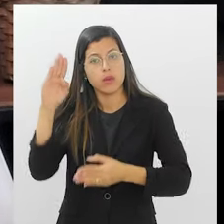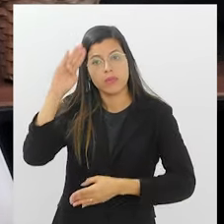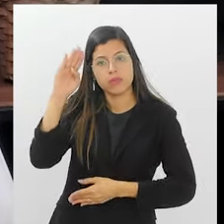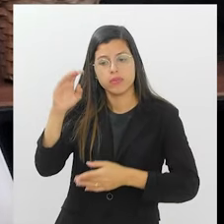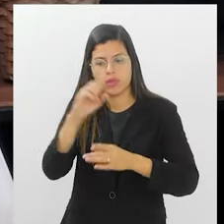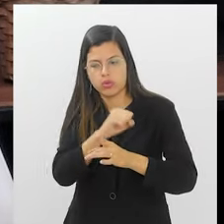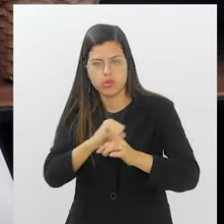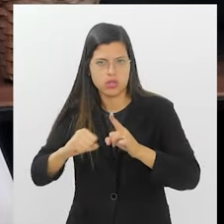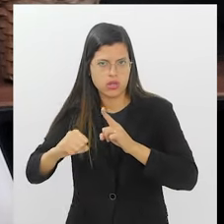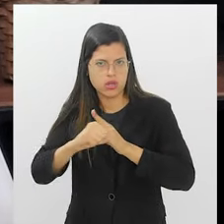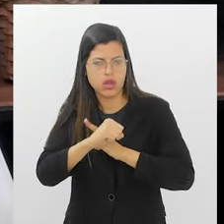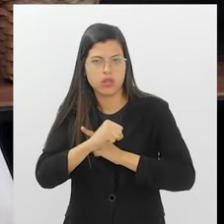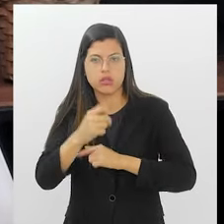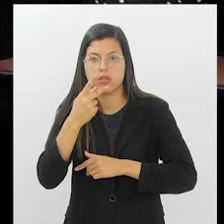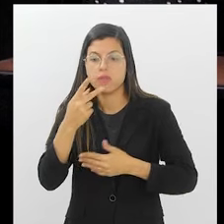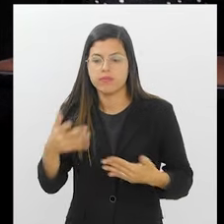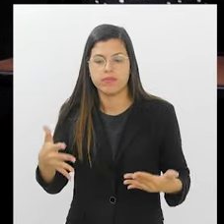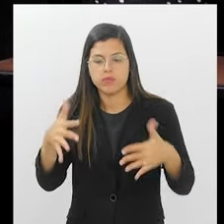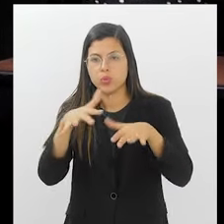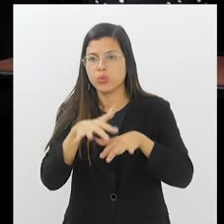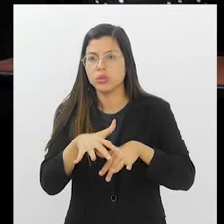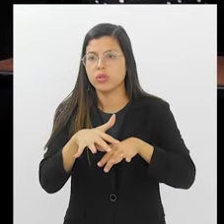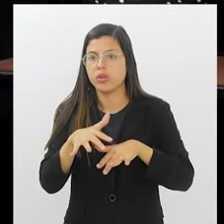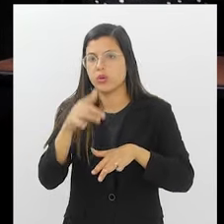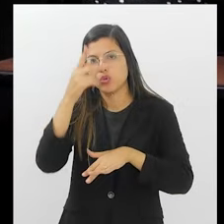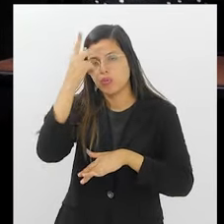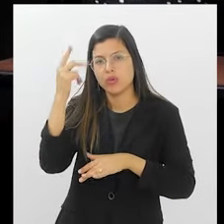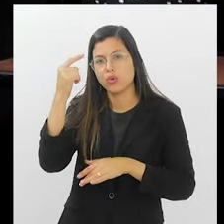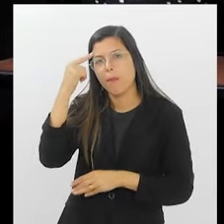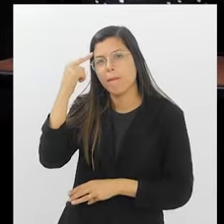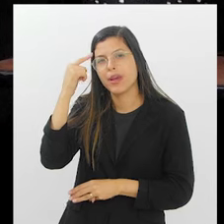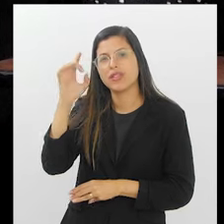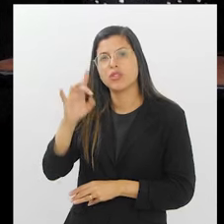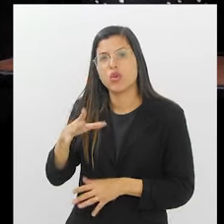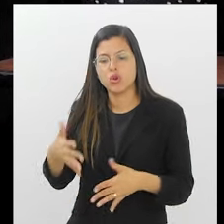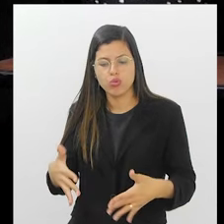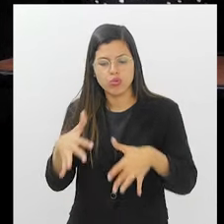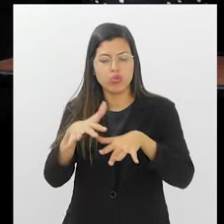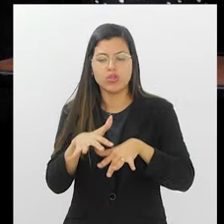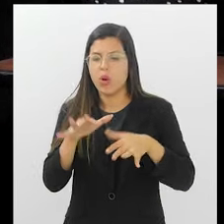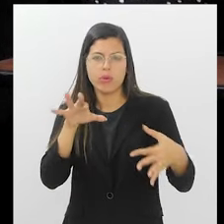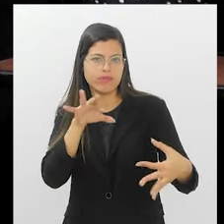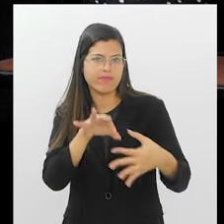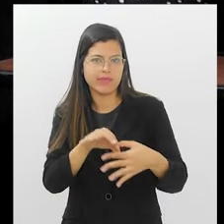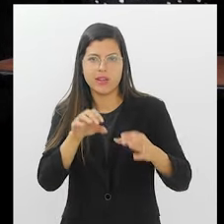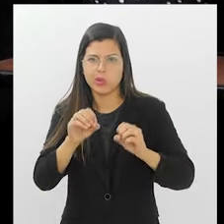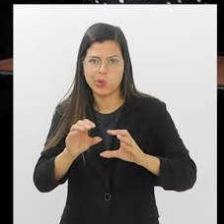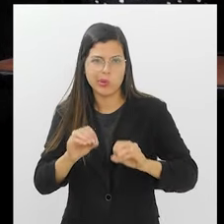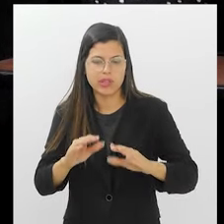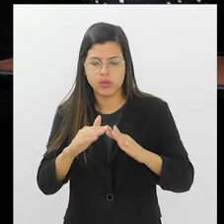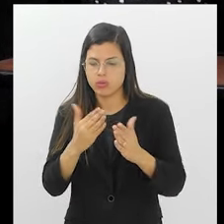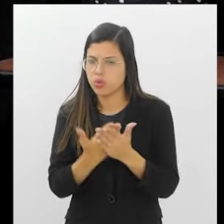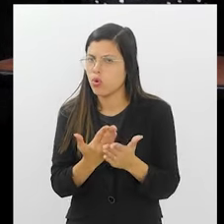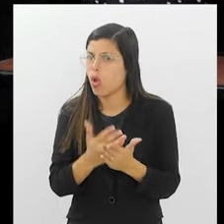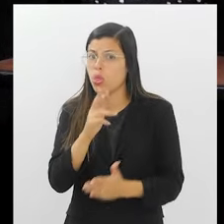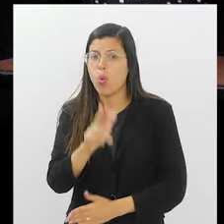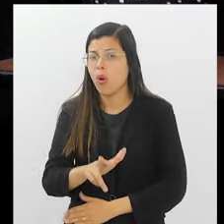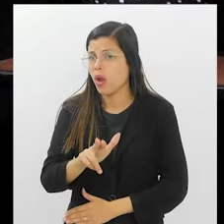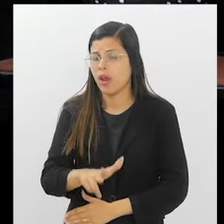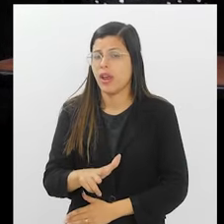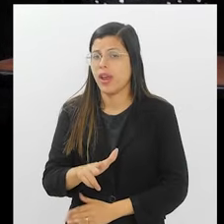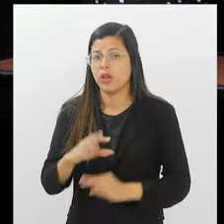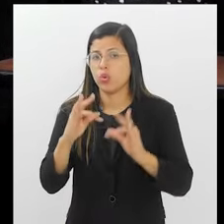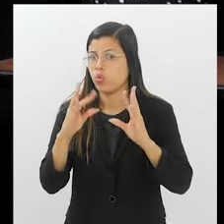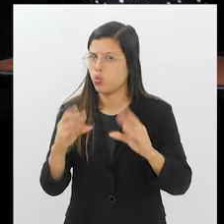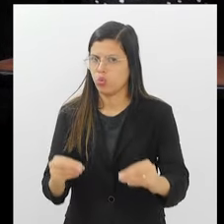sociedade. Quando a gente fala em inclusão, muitas pessoas só pensam em inclusão em termos de educação, que a inclusão é só na escola. E não é.